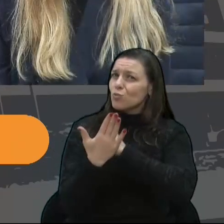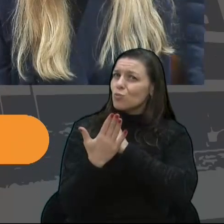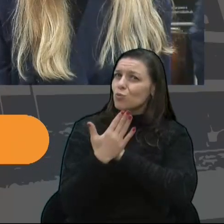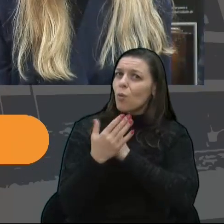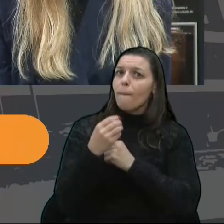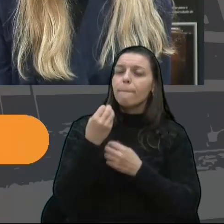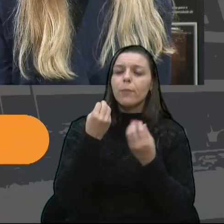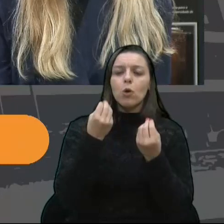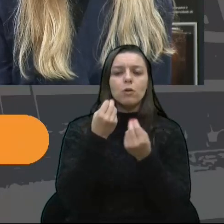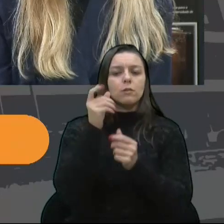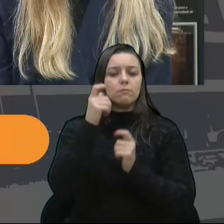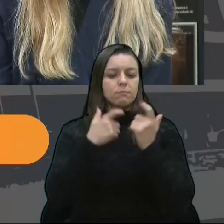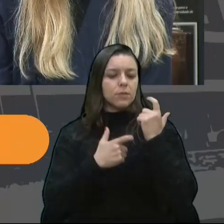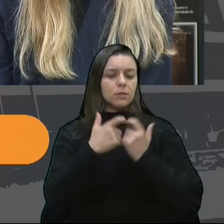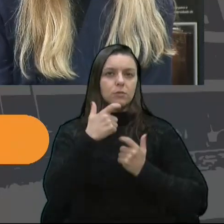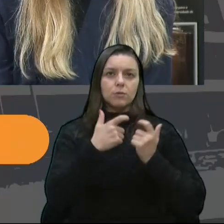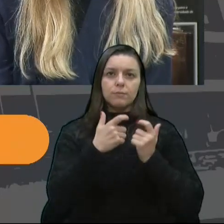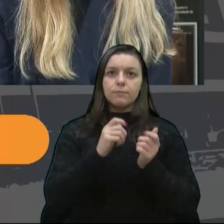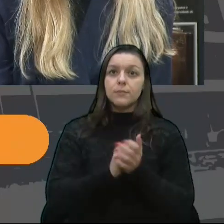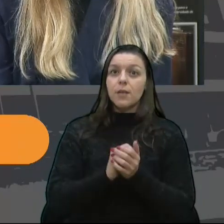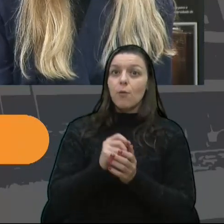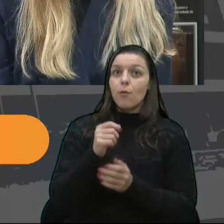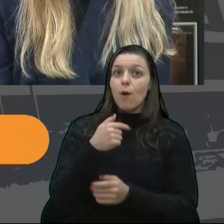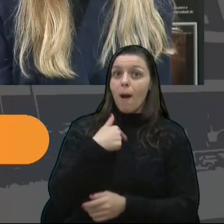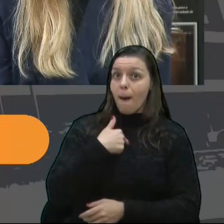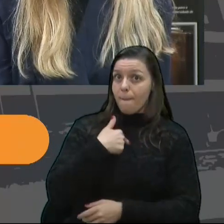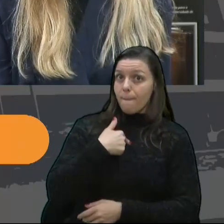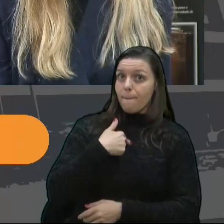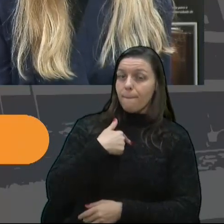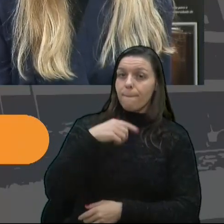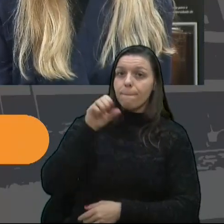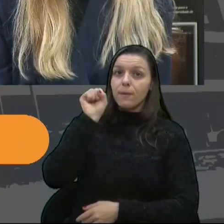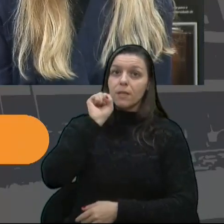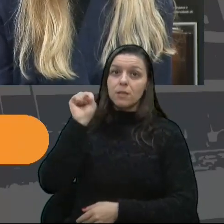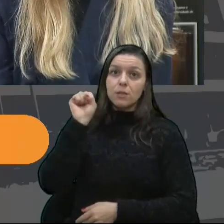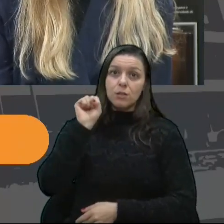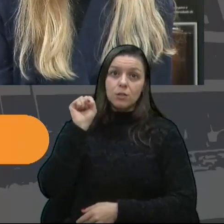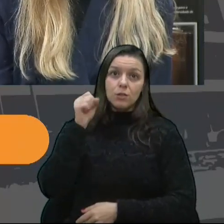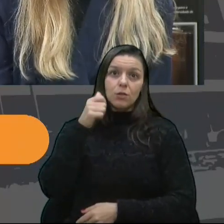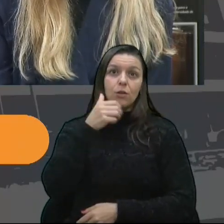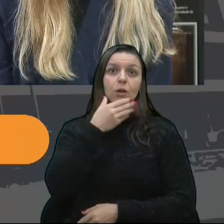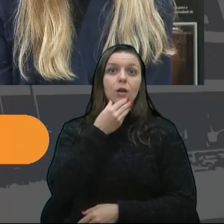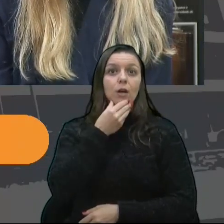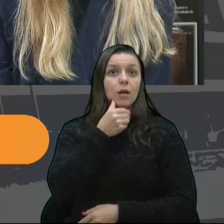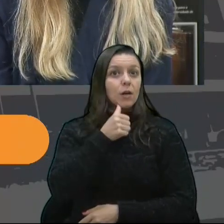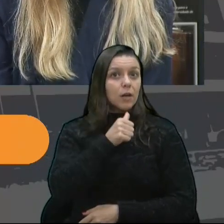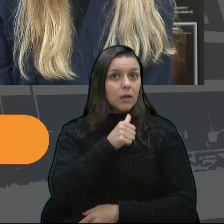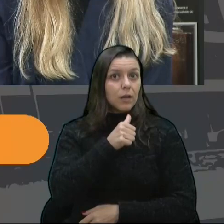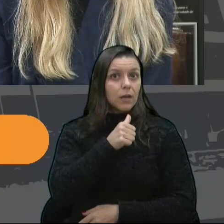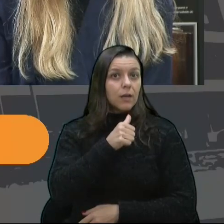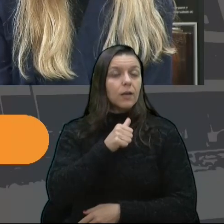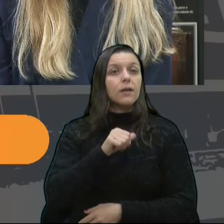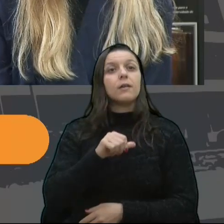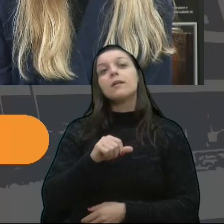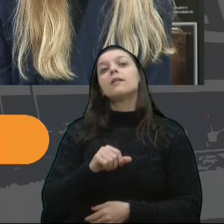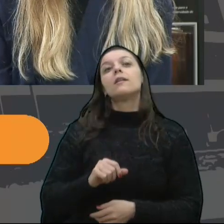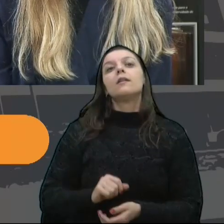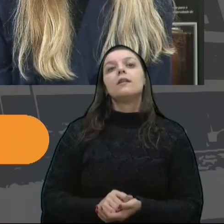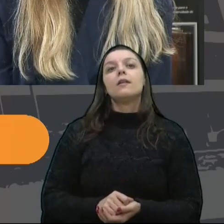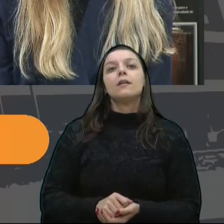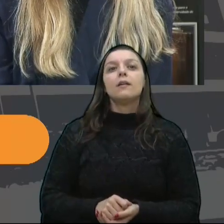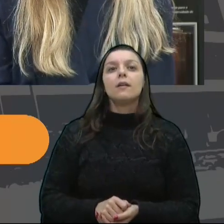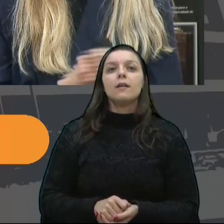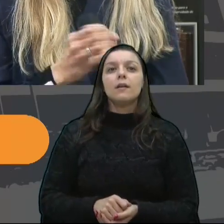muito interessante, porque além da minha sogra, quando começou também esse trabalho com a minha sogra, eu